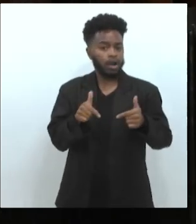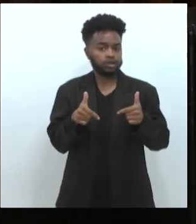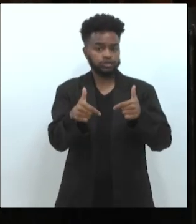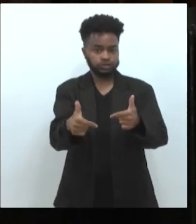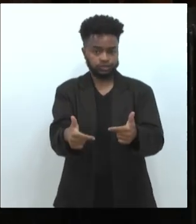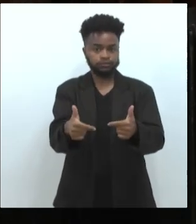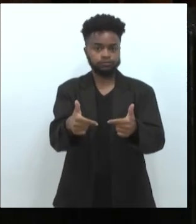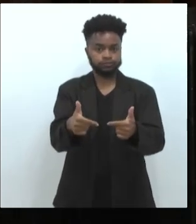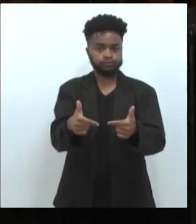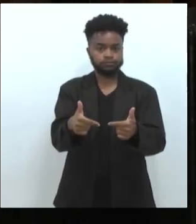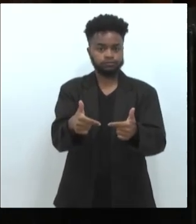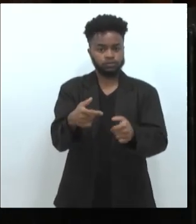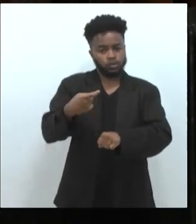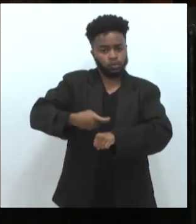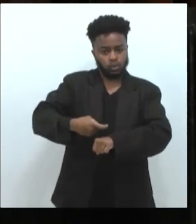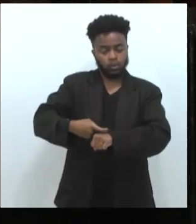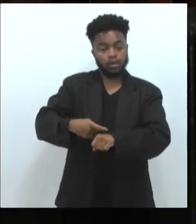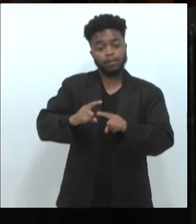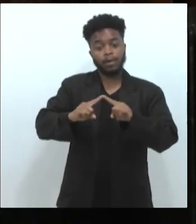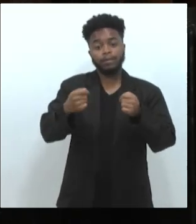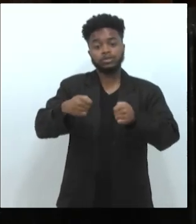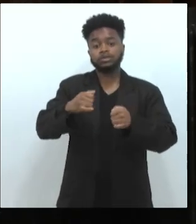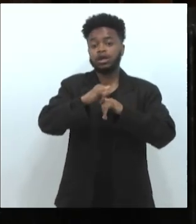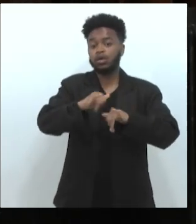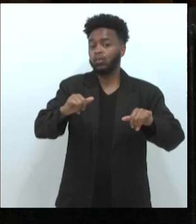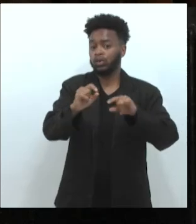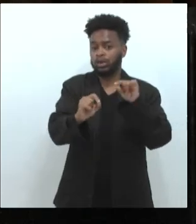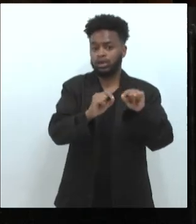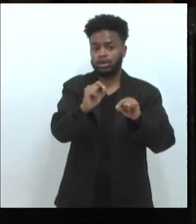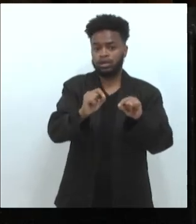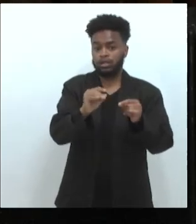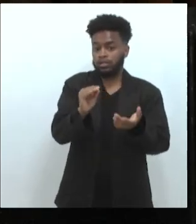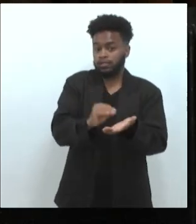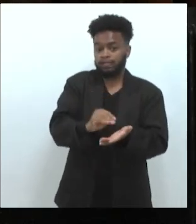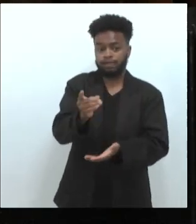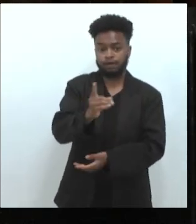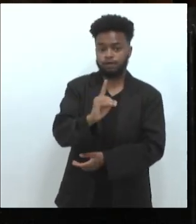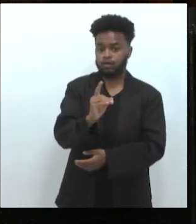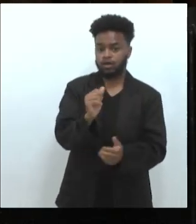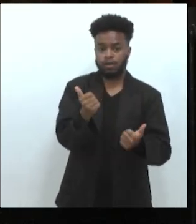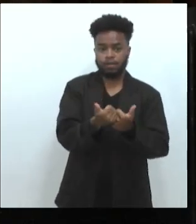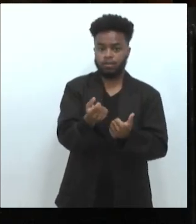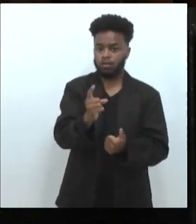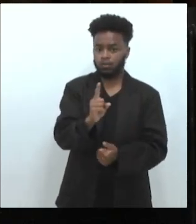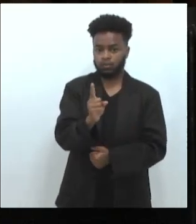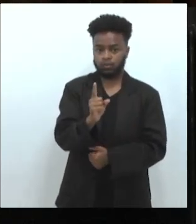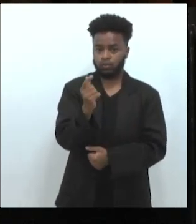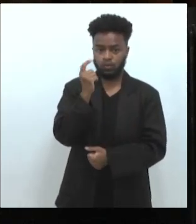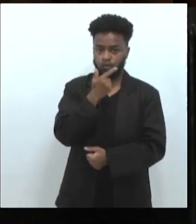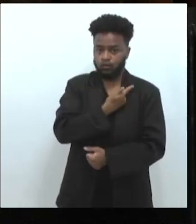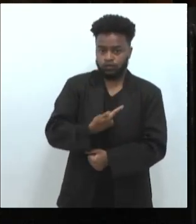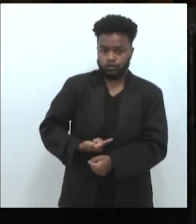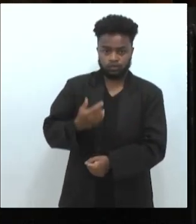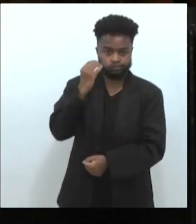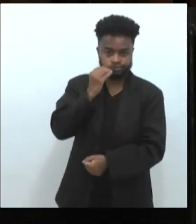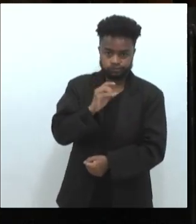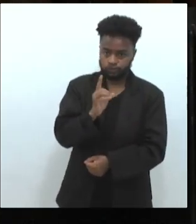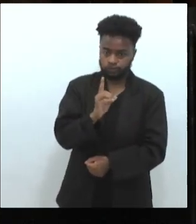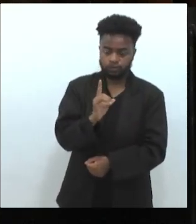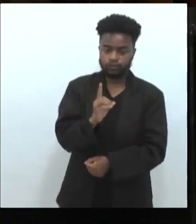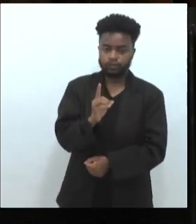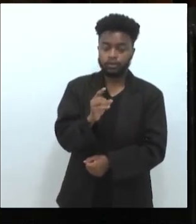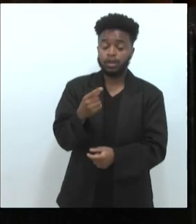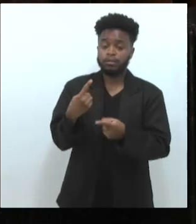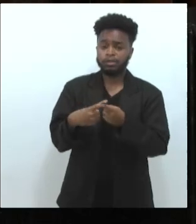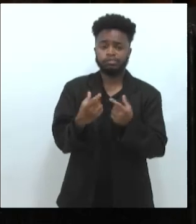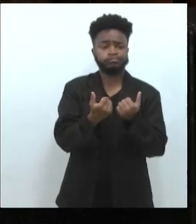mais firme. E devo dizer que não falta apoio do governador Cláudio Castro. Governador,